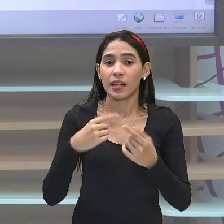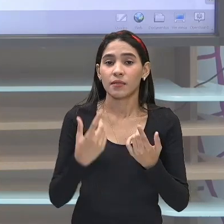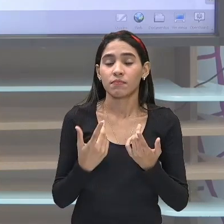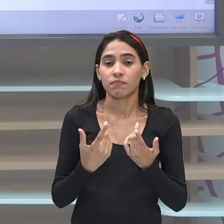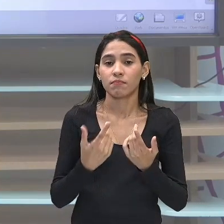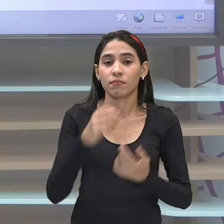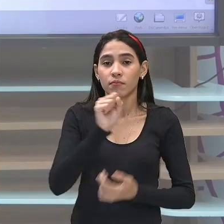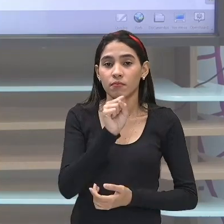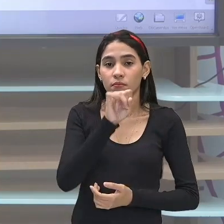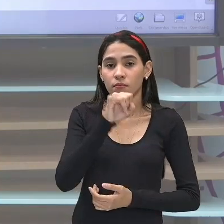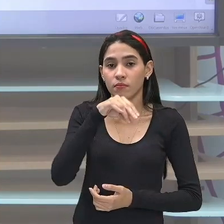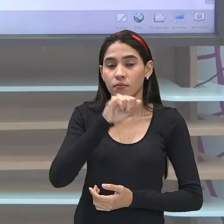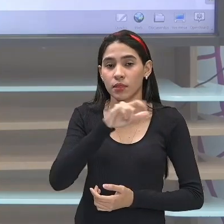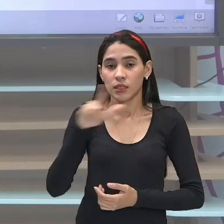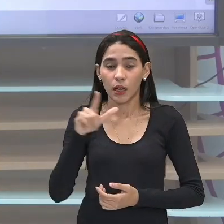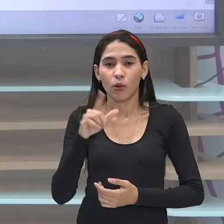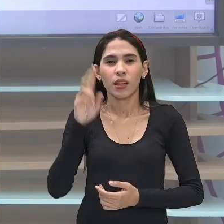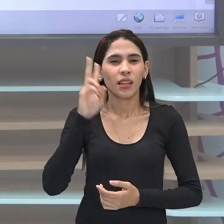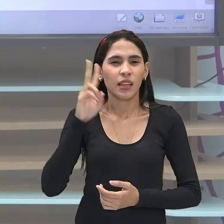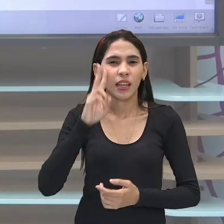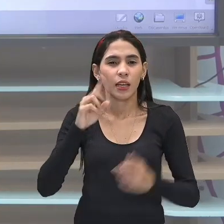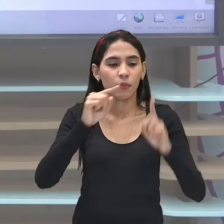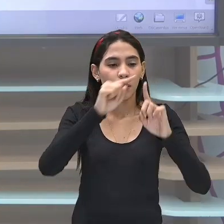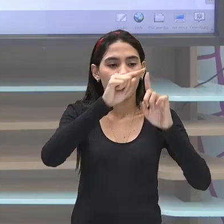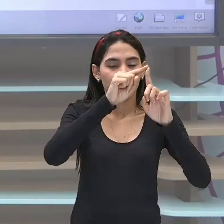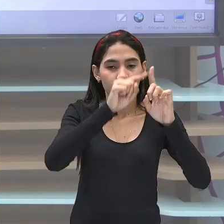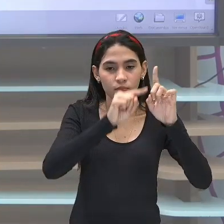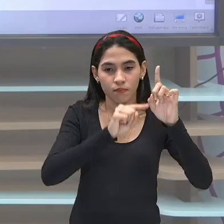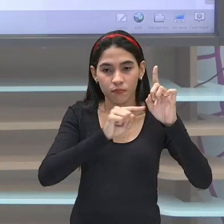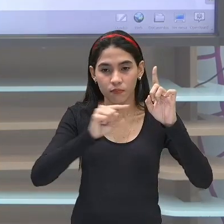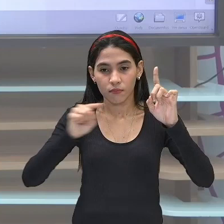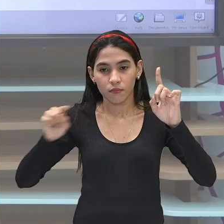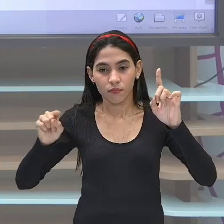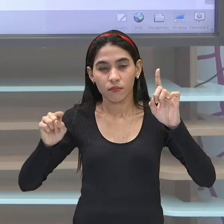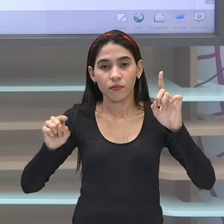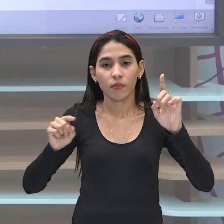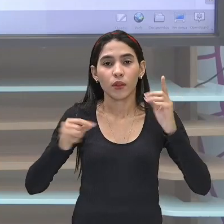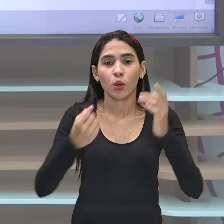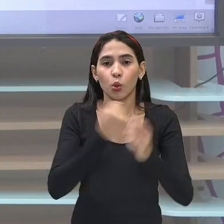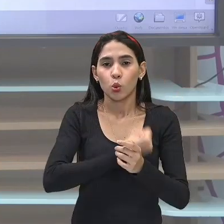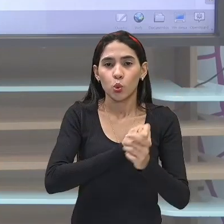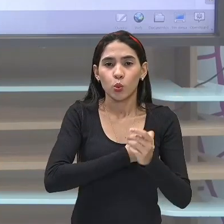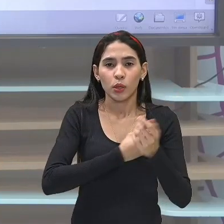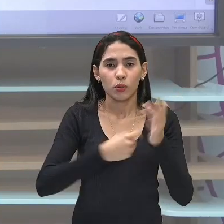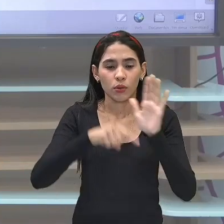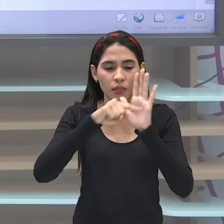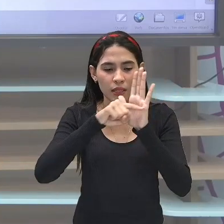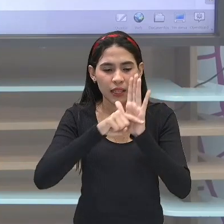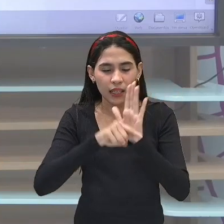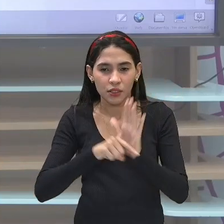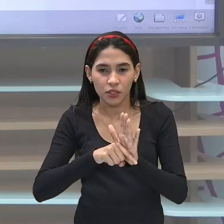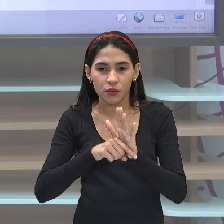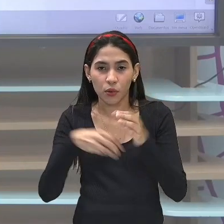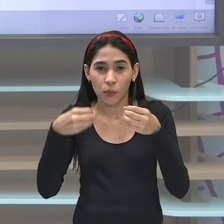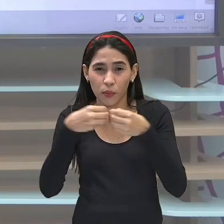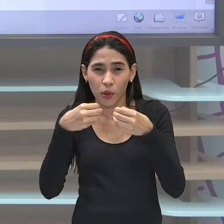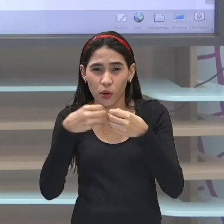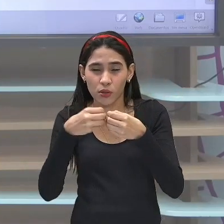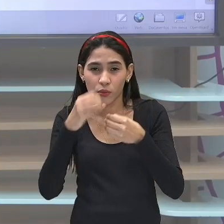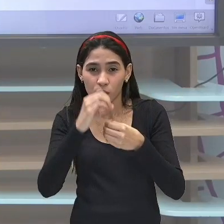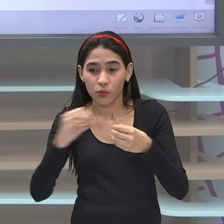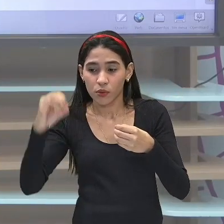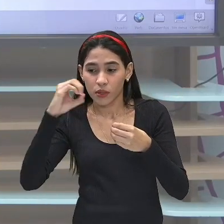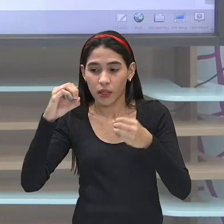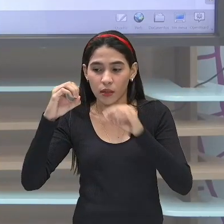reta numérica? A reta numérica, todos os números negativos que vão se aproximando do zero, né,